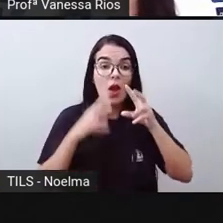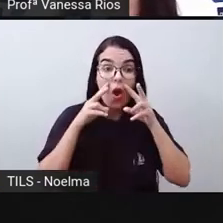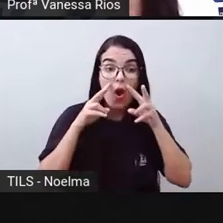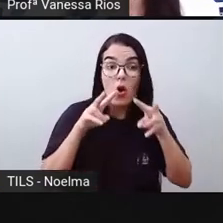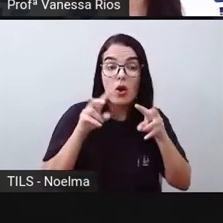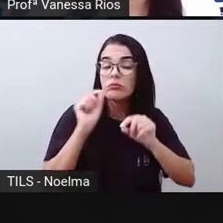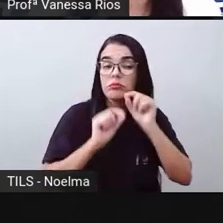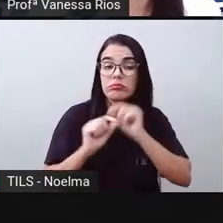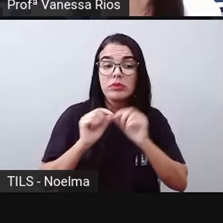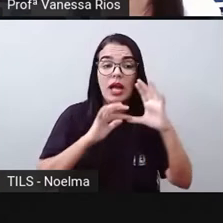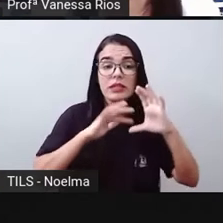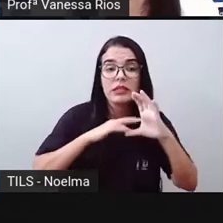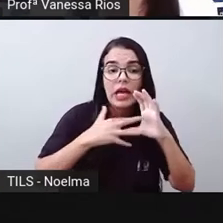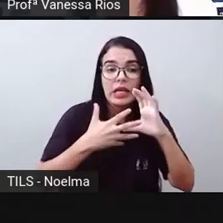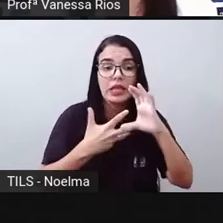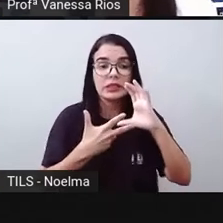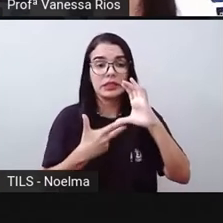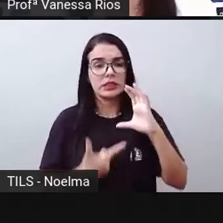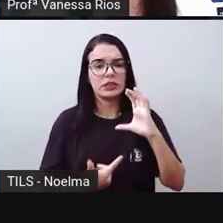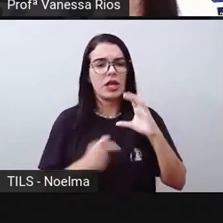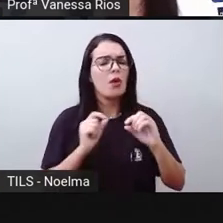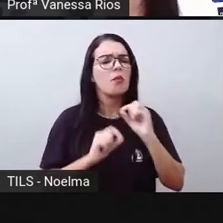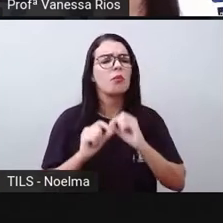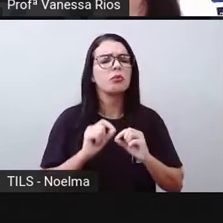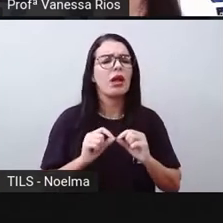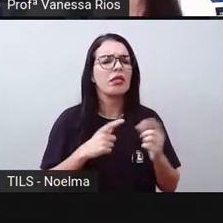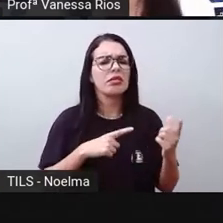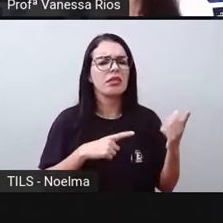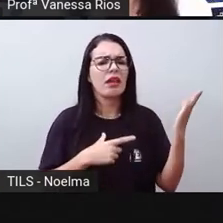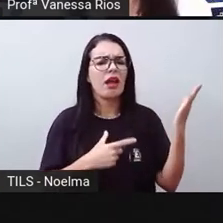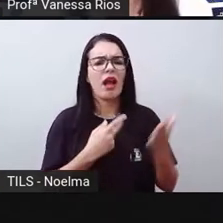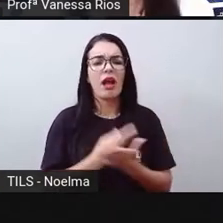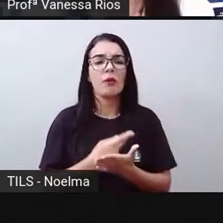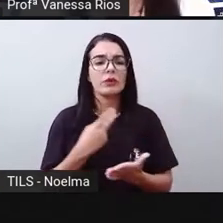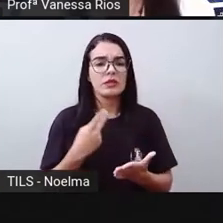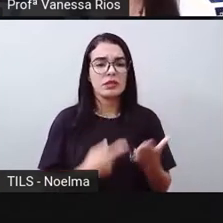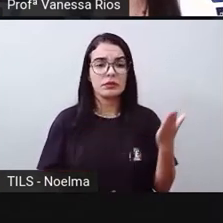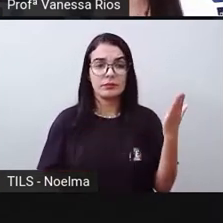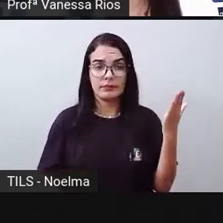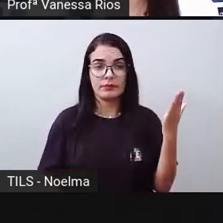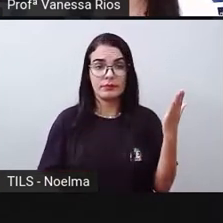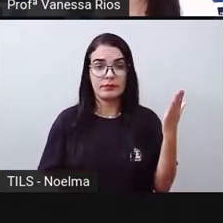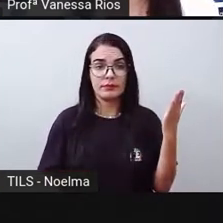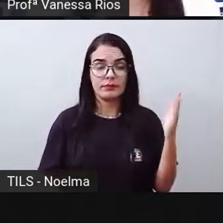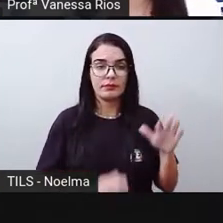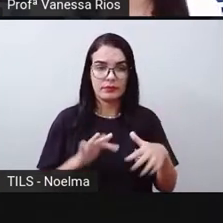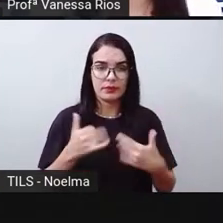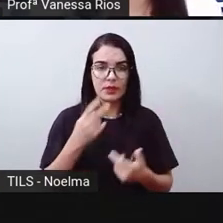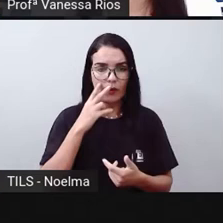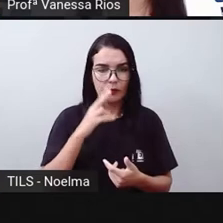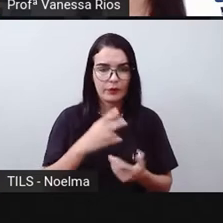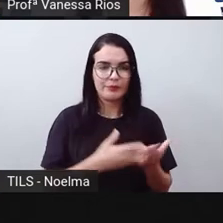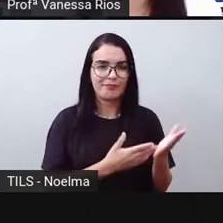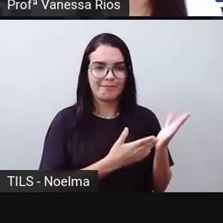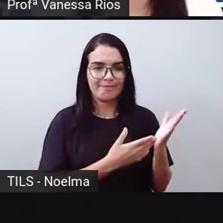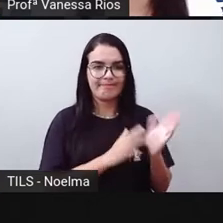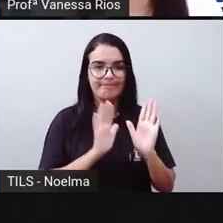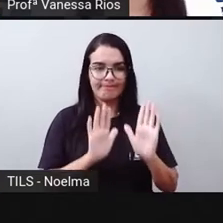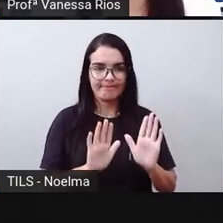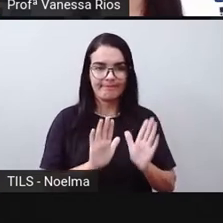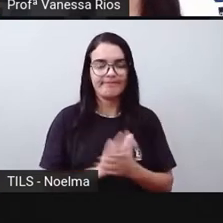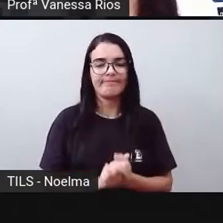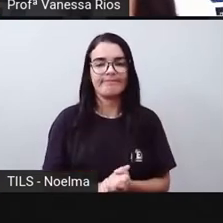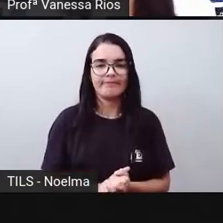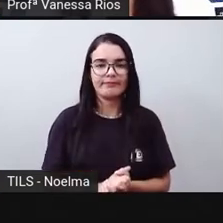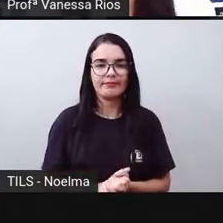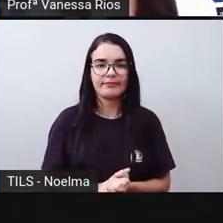são as características, o que é que está acontecendo. Então a Pro vai descrever o que é que está passando nessa imagem. A